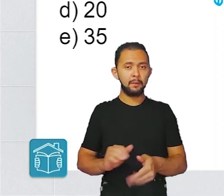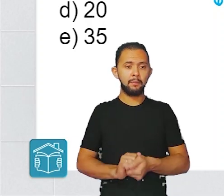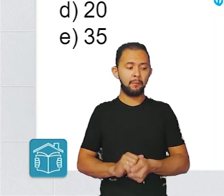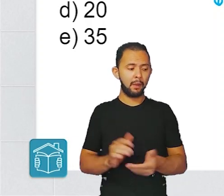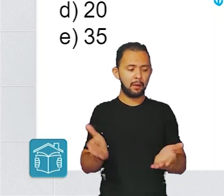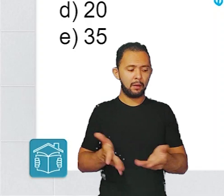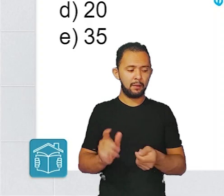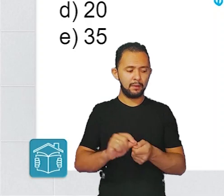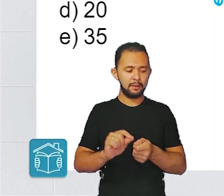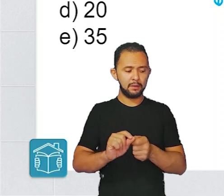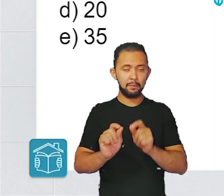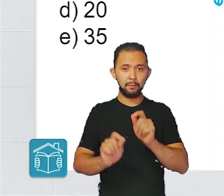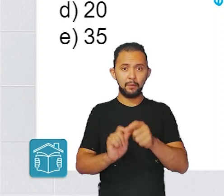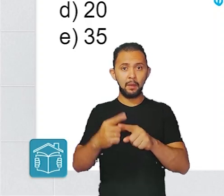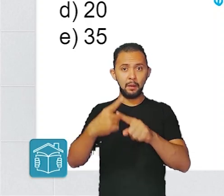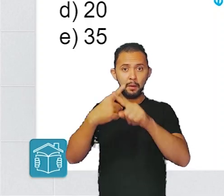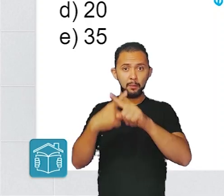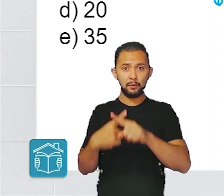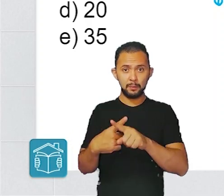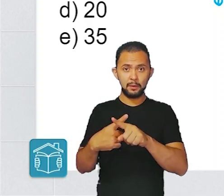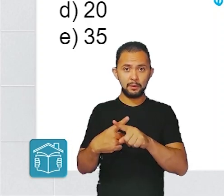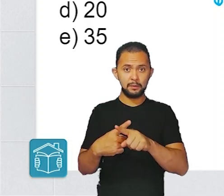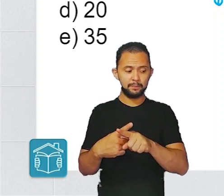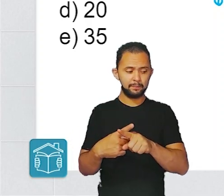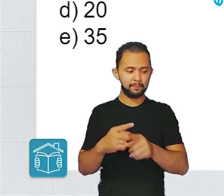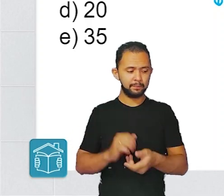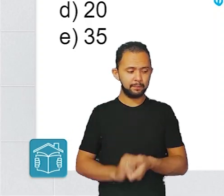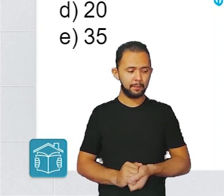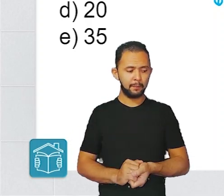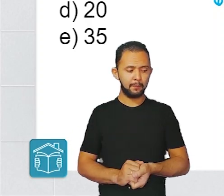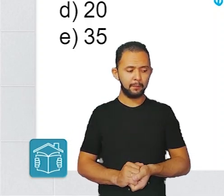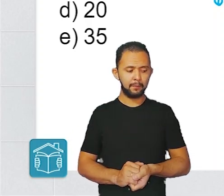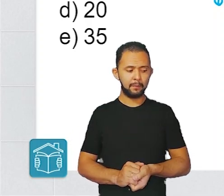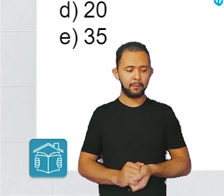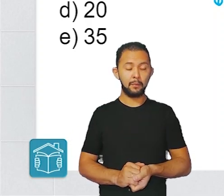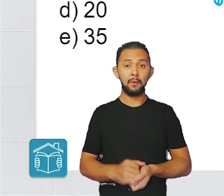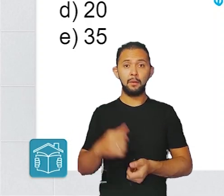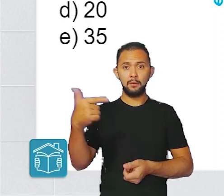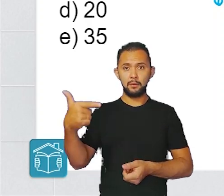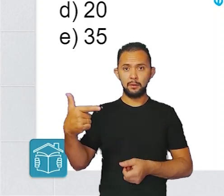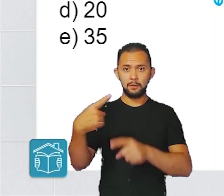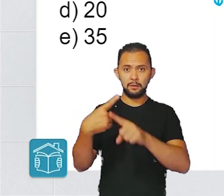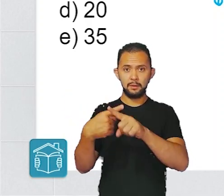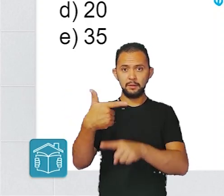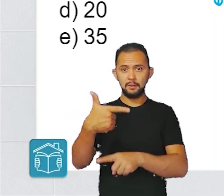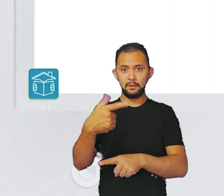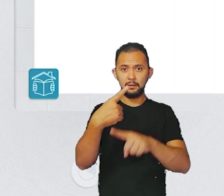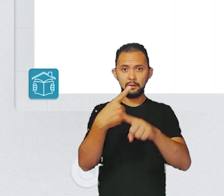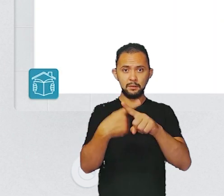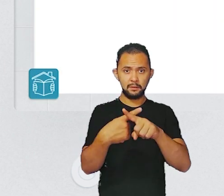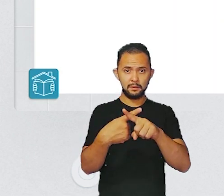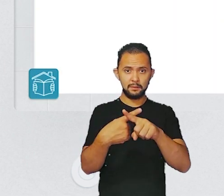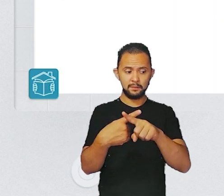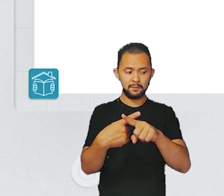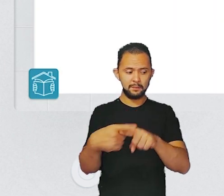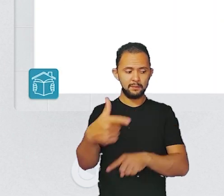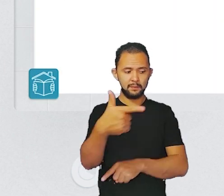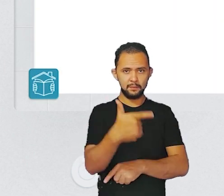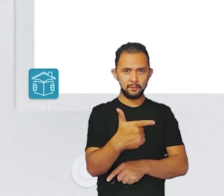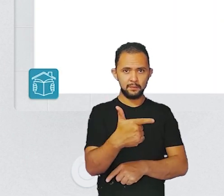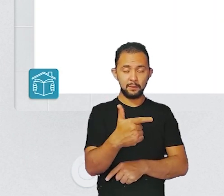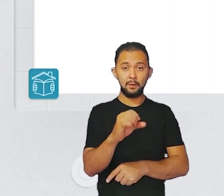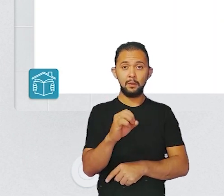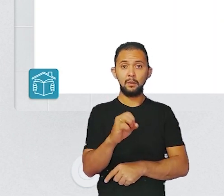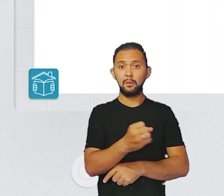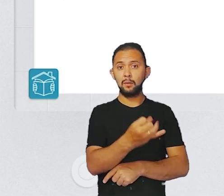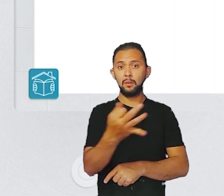você vai fazer? Multiplica os comuns. Multiplica aqui o 2 vezes 2 vezes 8. Desculpa, 2 vezes 2 vezes 2.